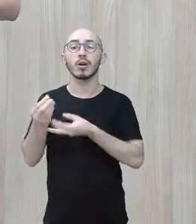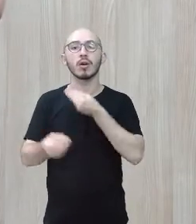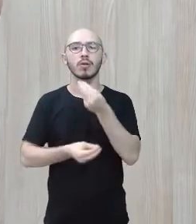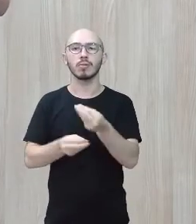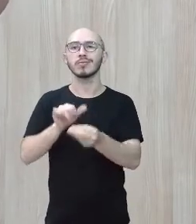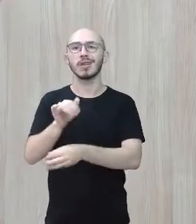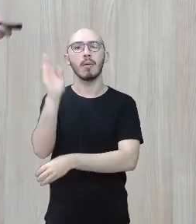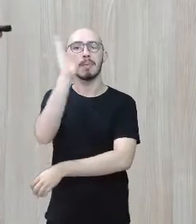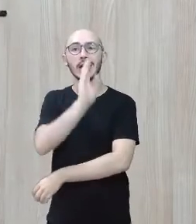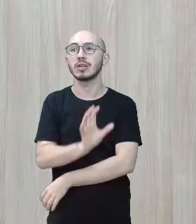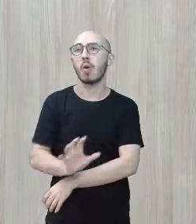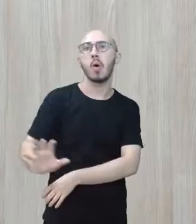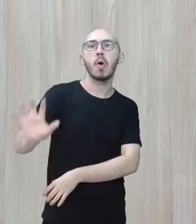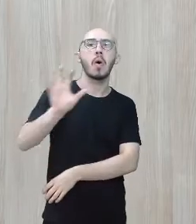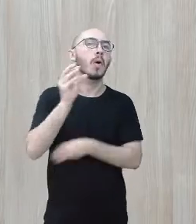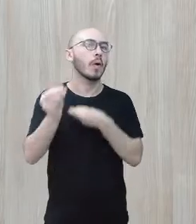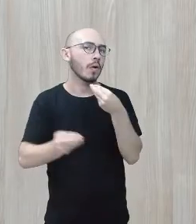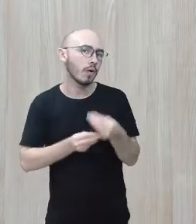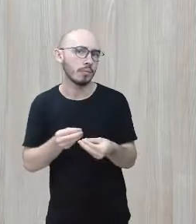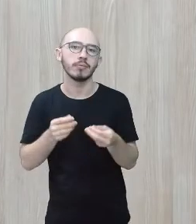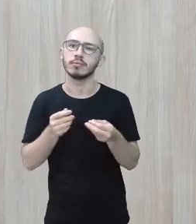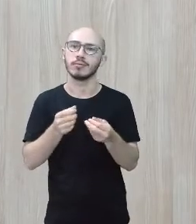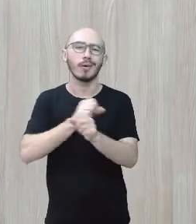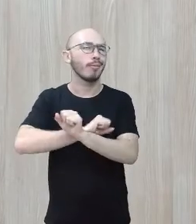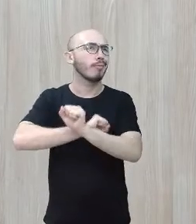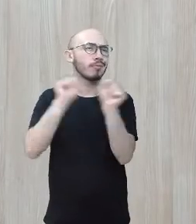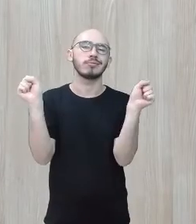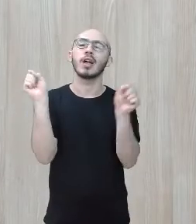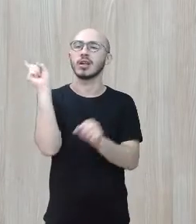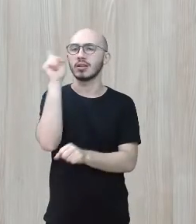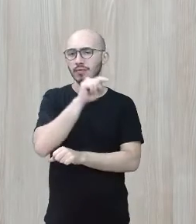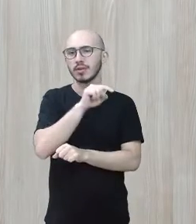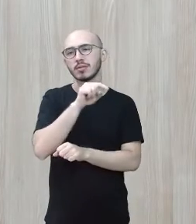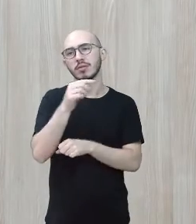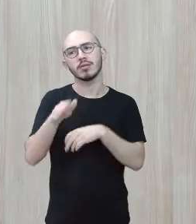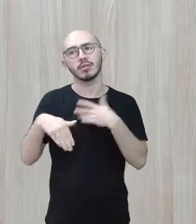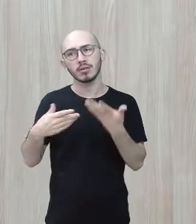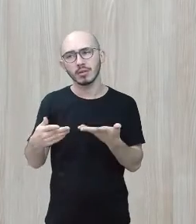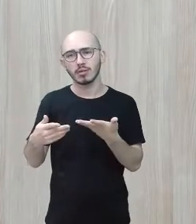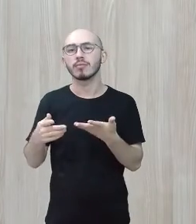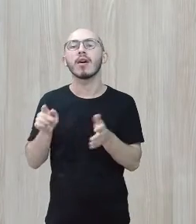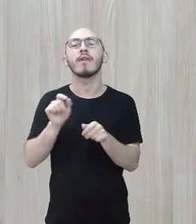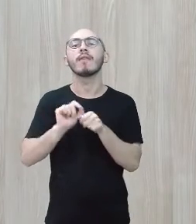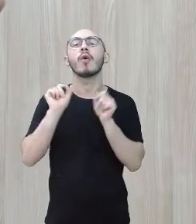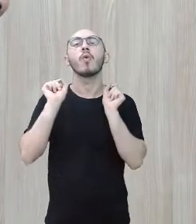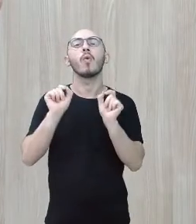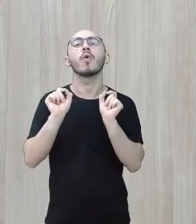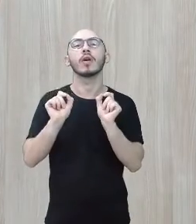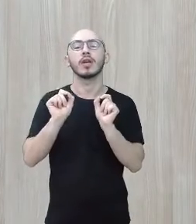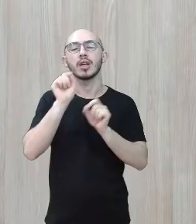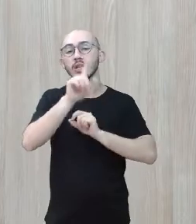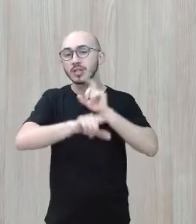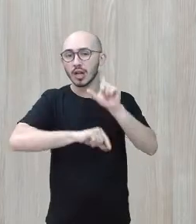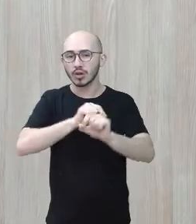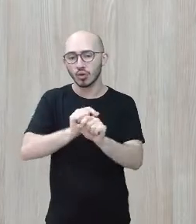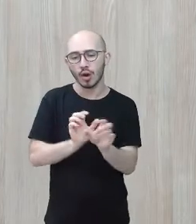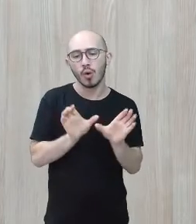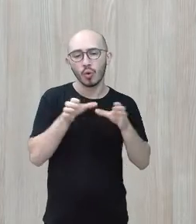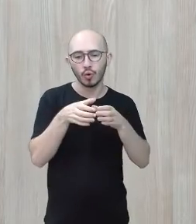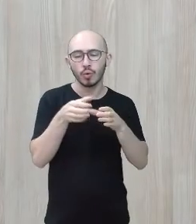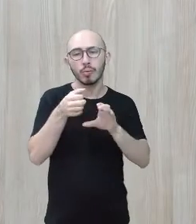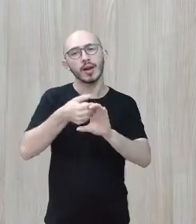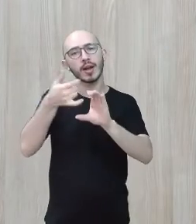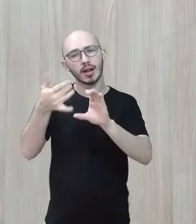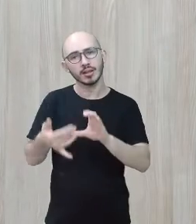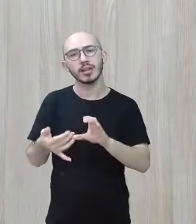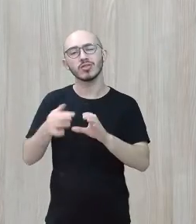conseguir atingir todo mundo para que essa resposta venha de maneira mais rápida. O que é que se faz? Se seleciona um grupo com